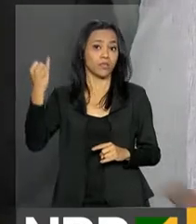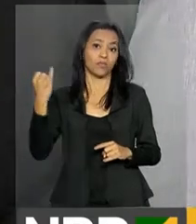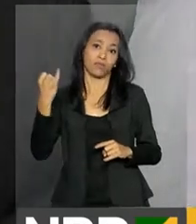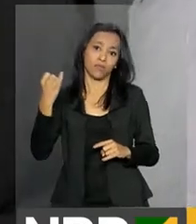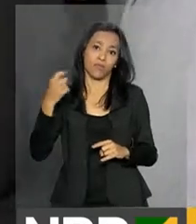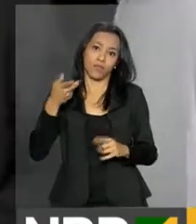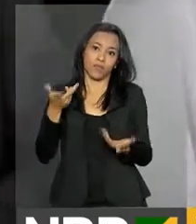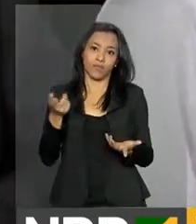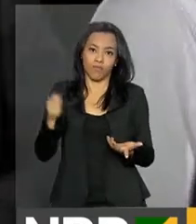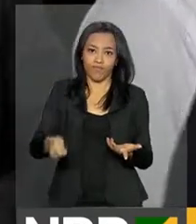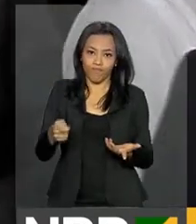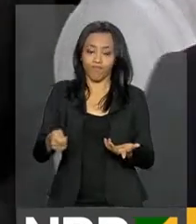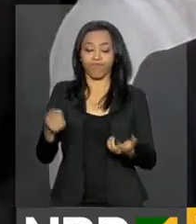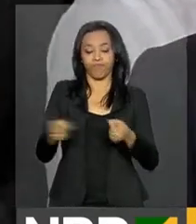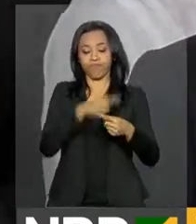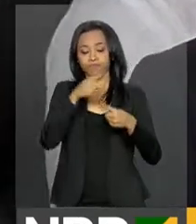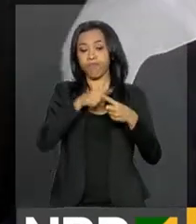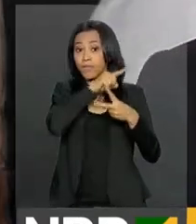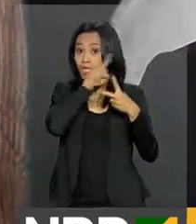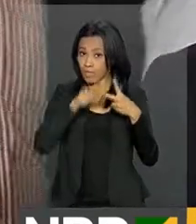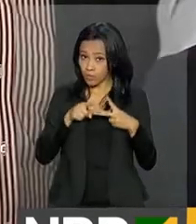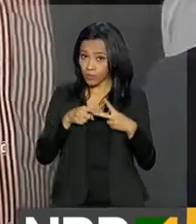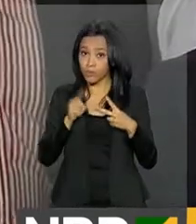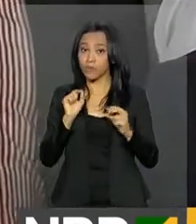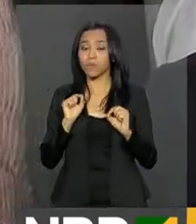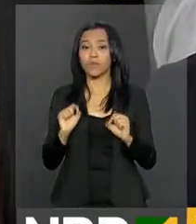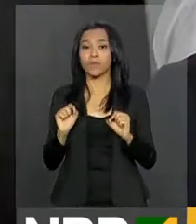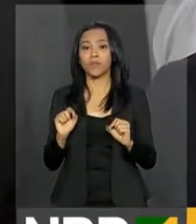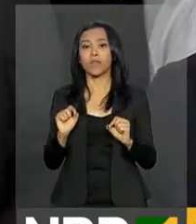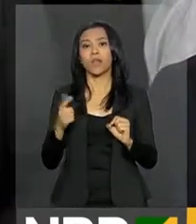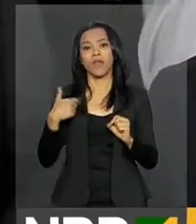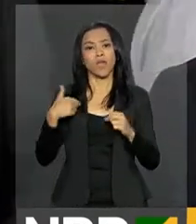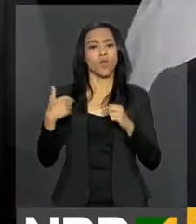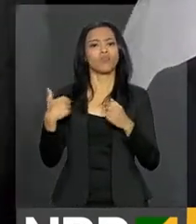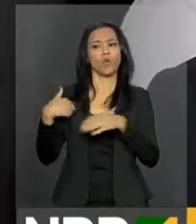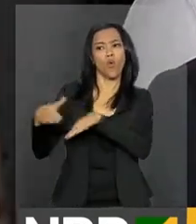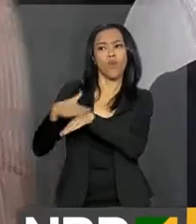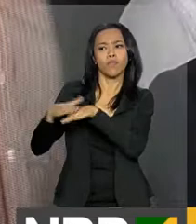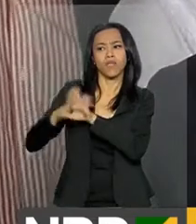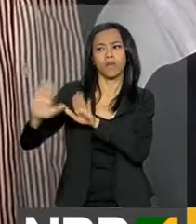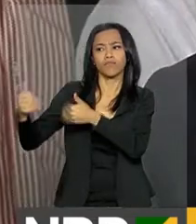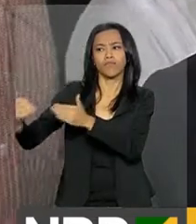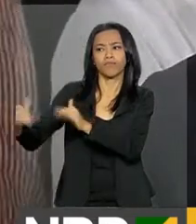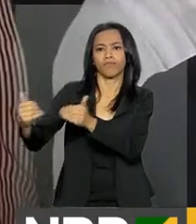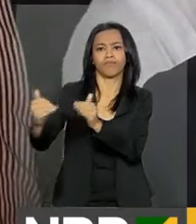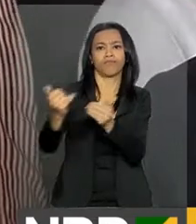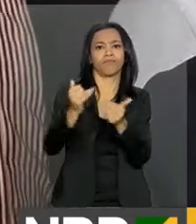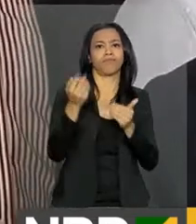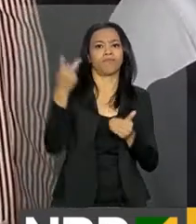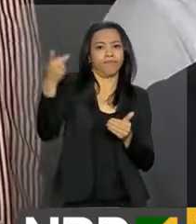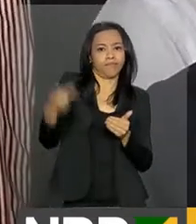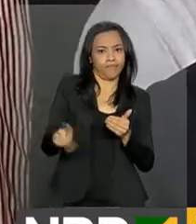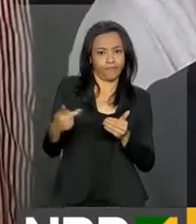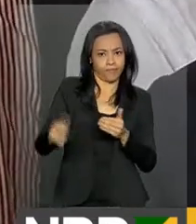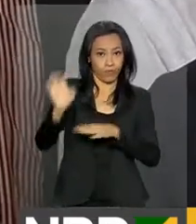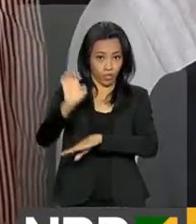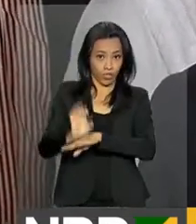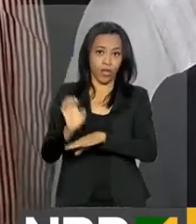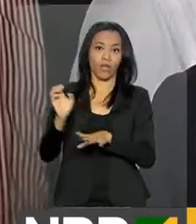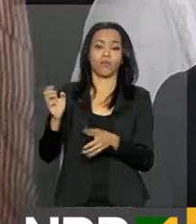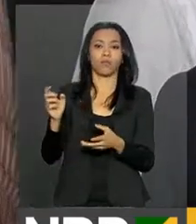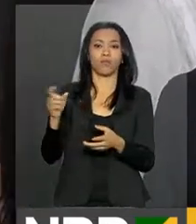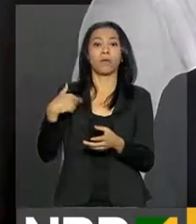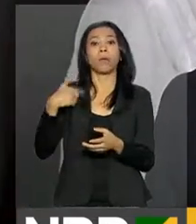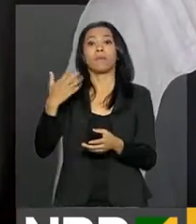e abrigado, em primeiro lugar. Em segundo lugar, naturalmente, eu tenho conversado com as autoridades locais, com vistas também a prestigiar